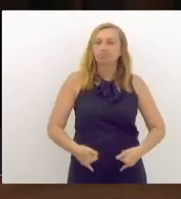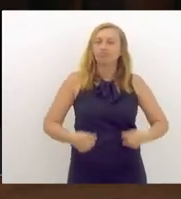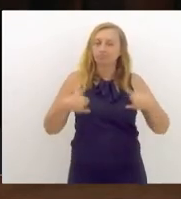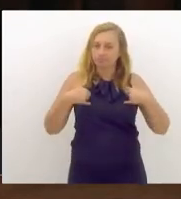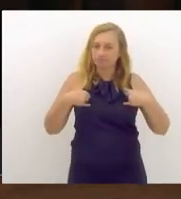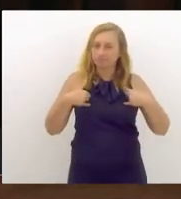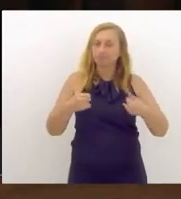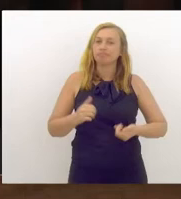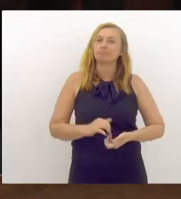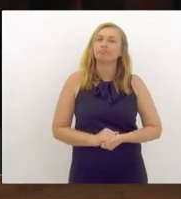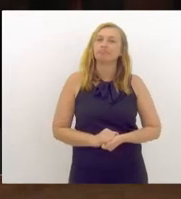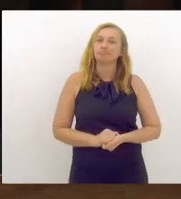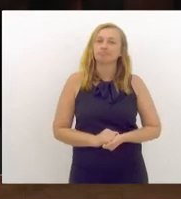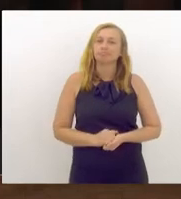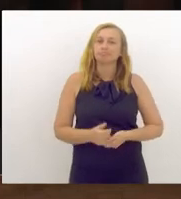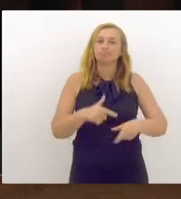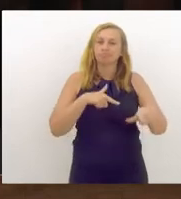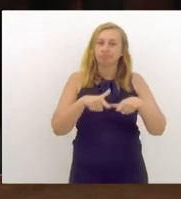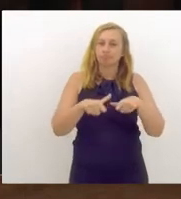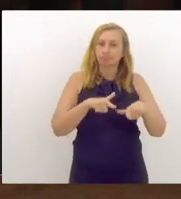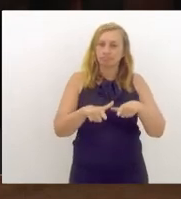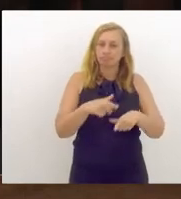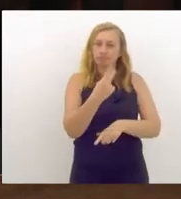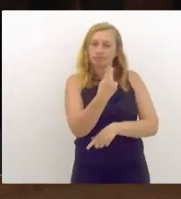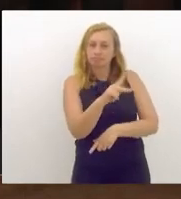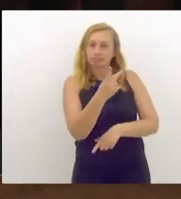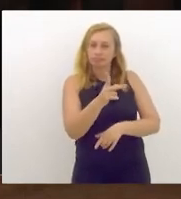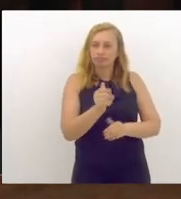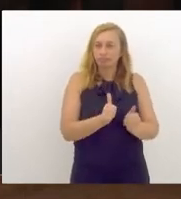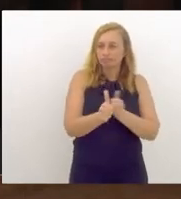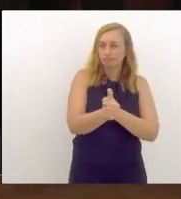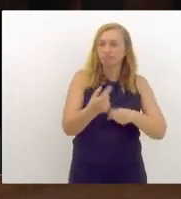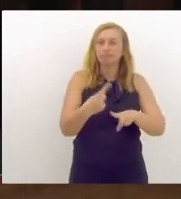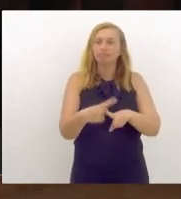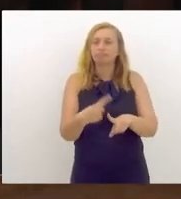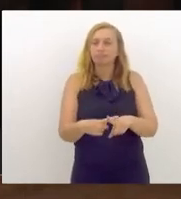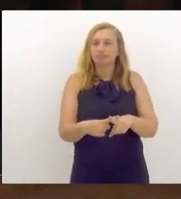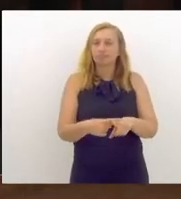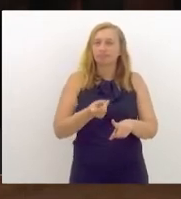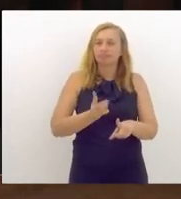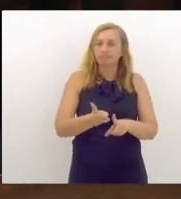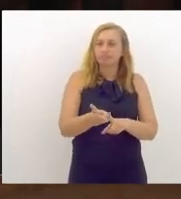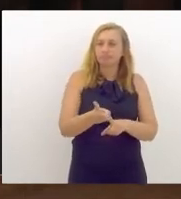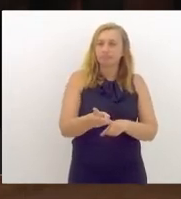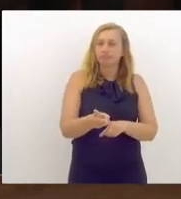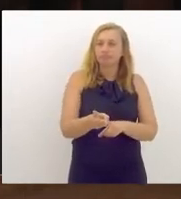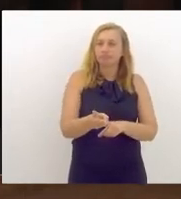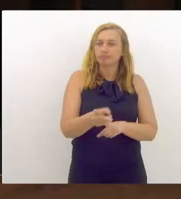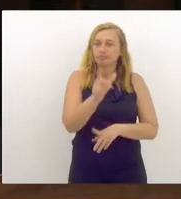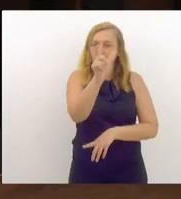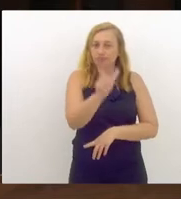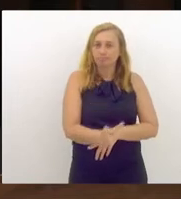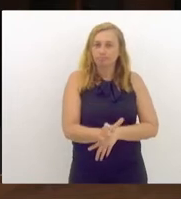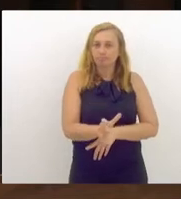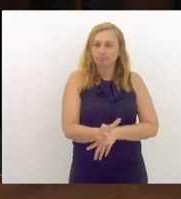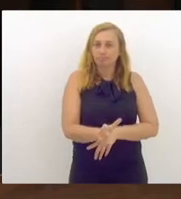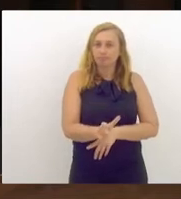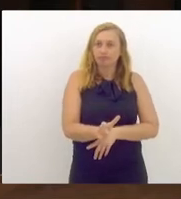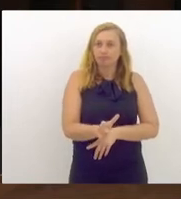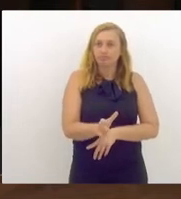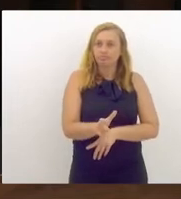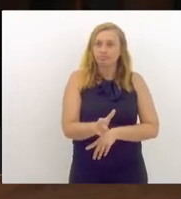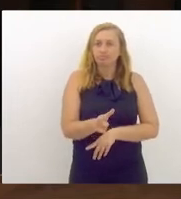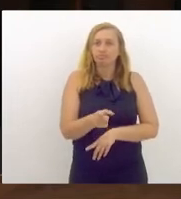orgulhou muito o trabalho atuação dela à frente né porque ela sempre foi uma pessoa interessada